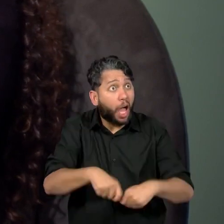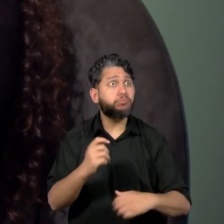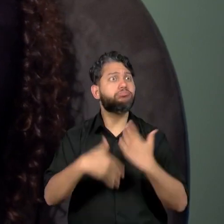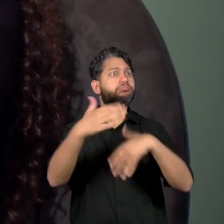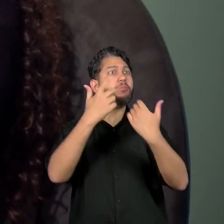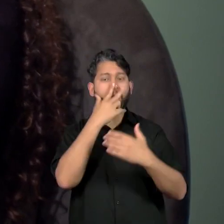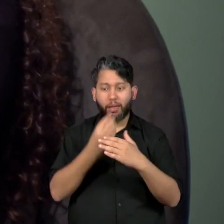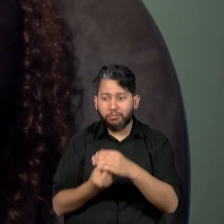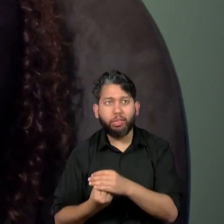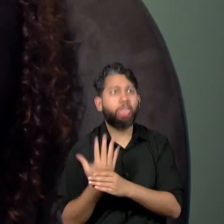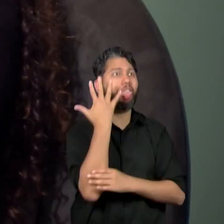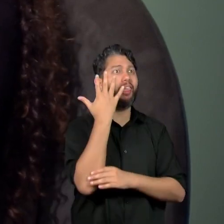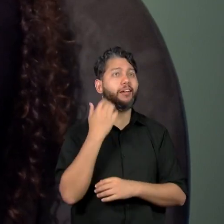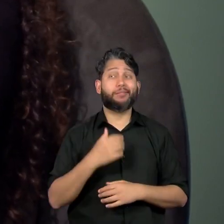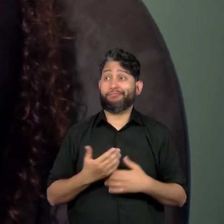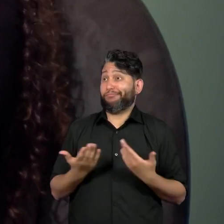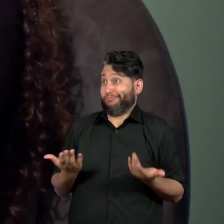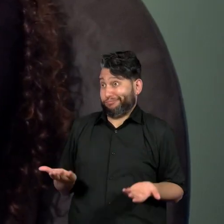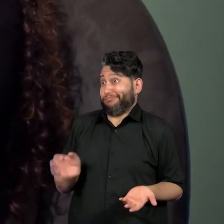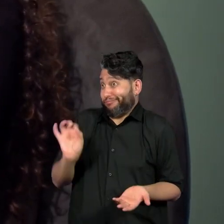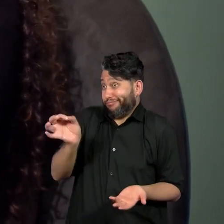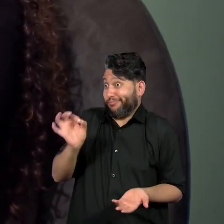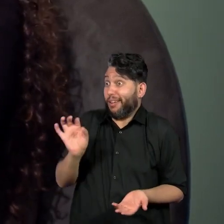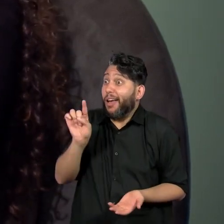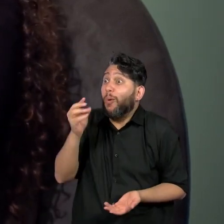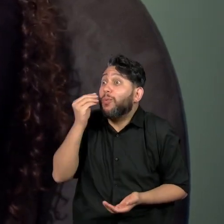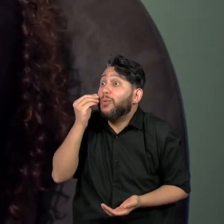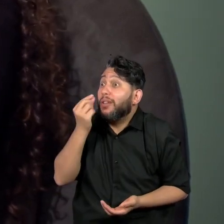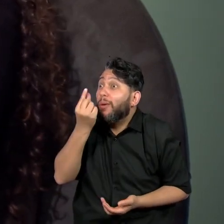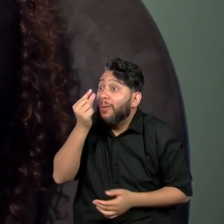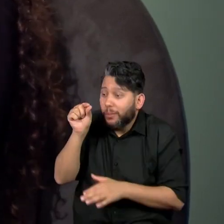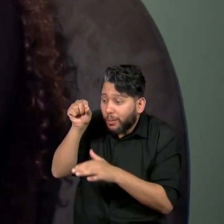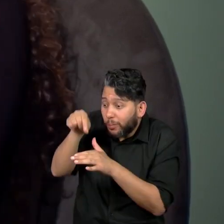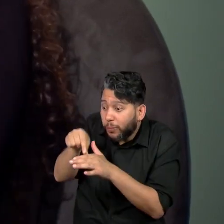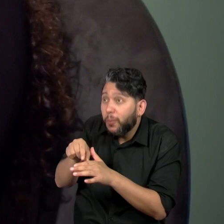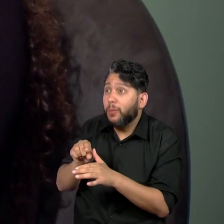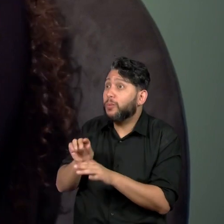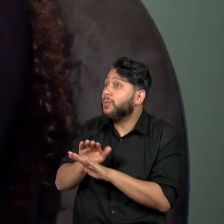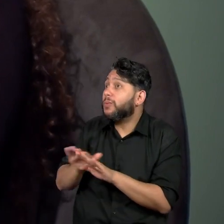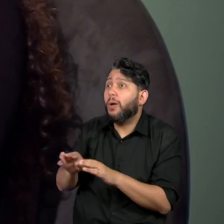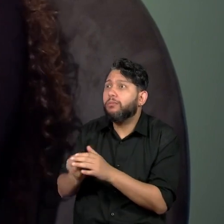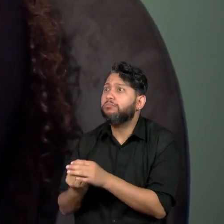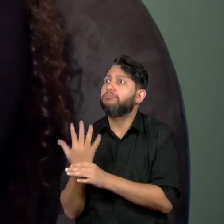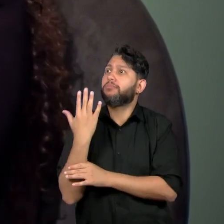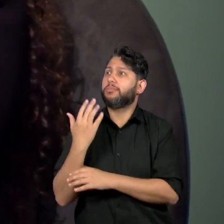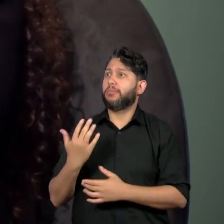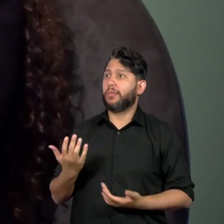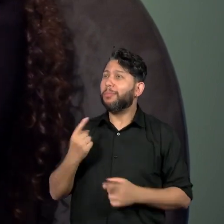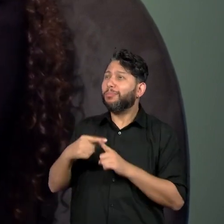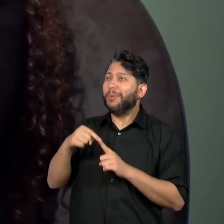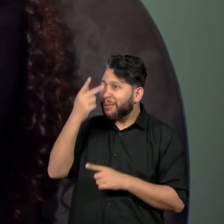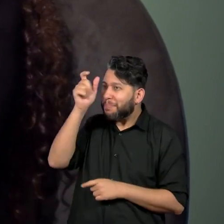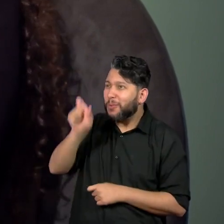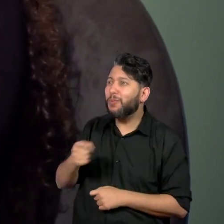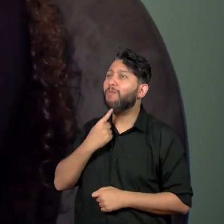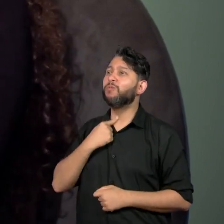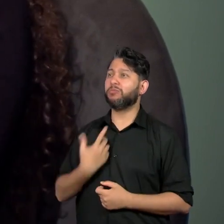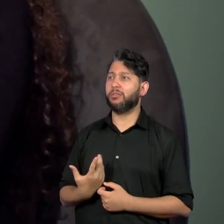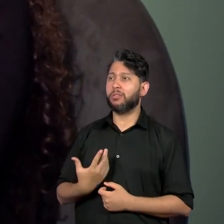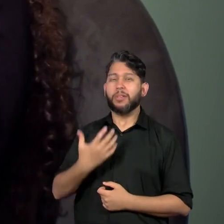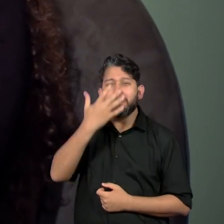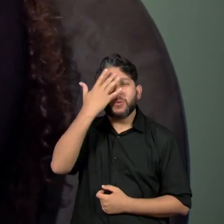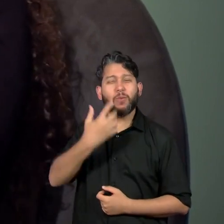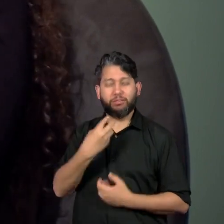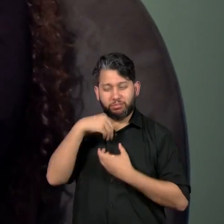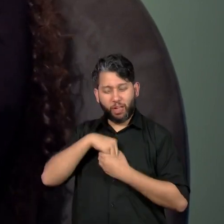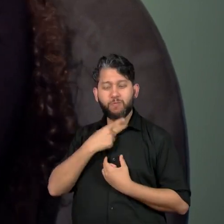oportunidade. É oportunidade, esse casamento precisa acontecer. Né? A gente tem pessoas que têm, sim, vontade, a gente tem pessoas que têm vontade e